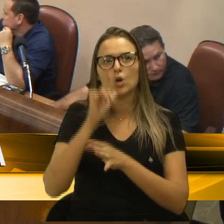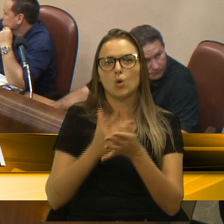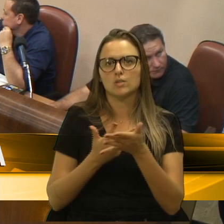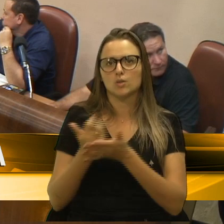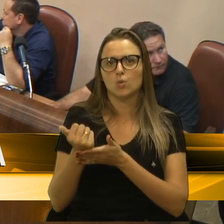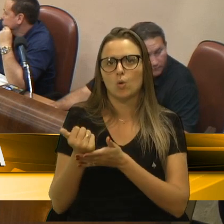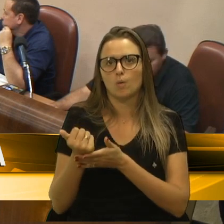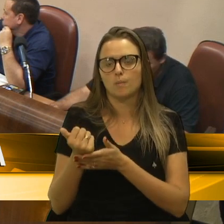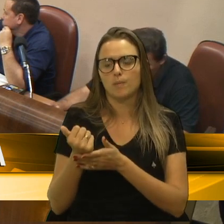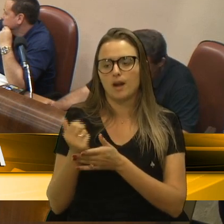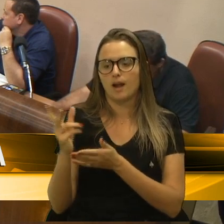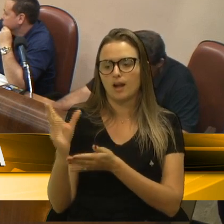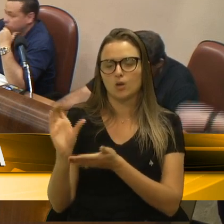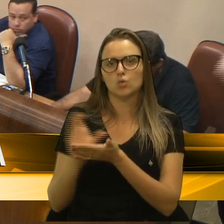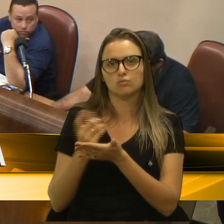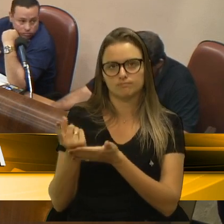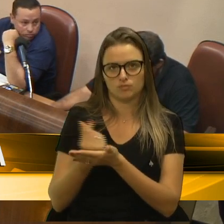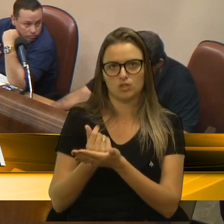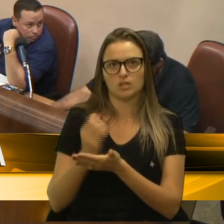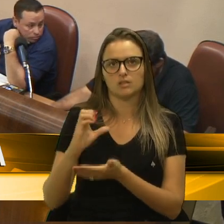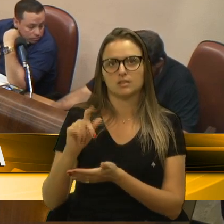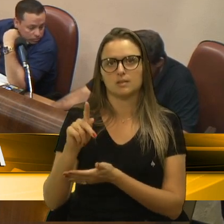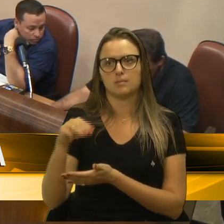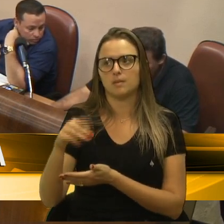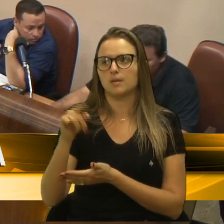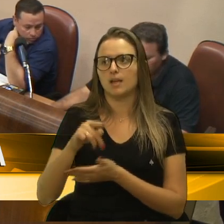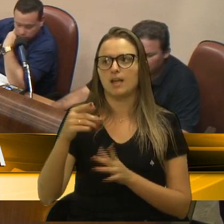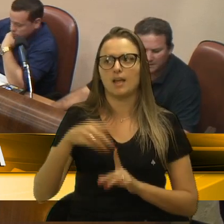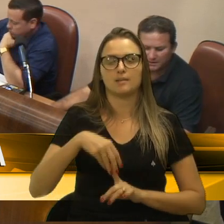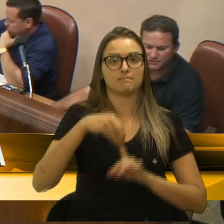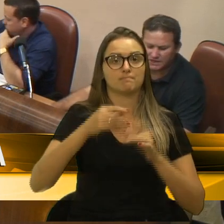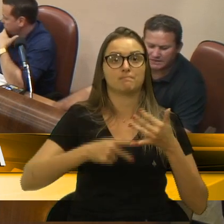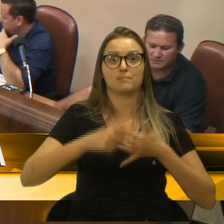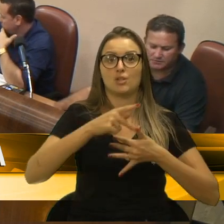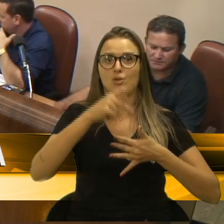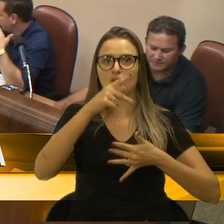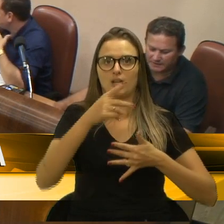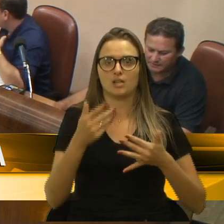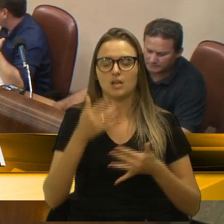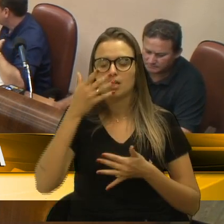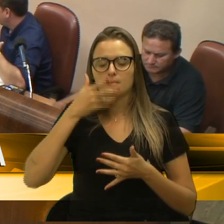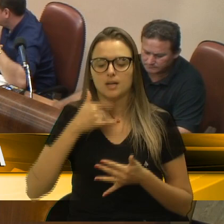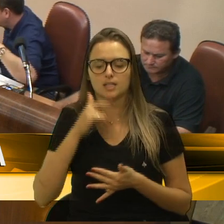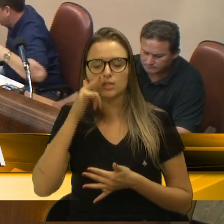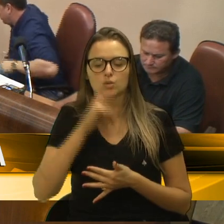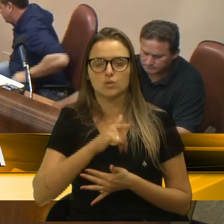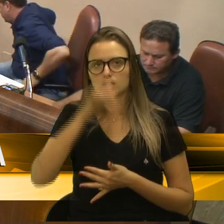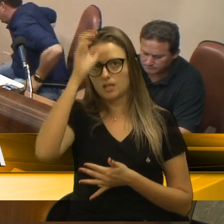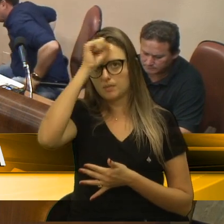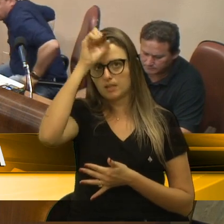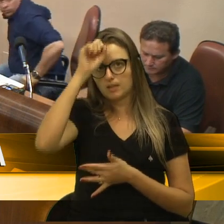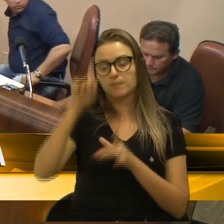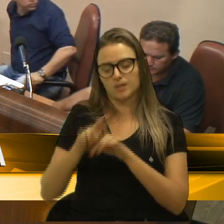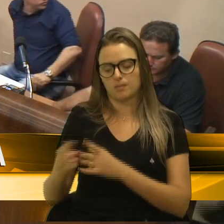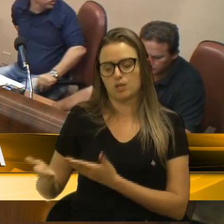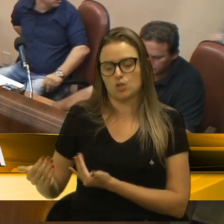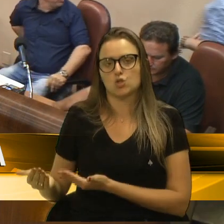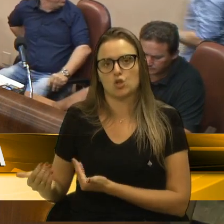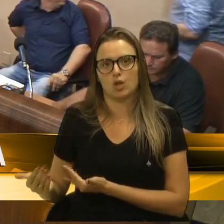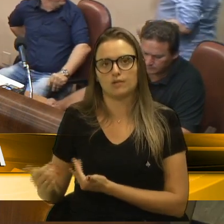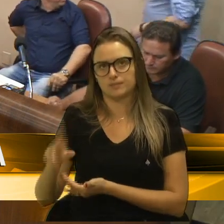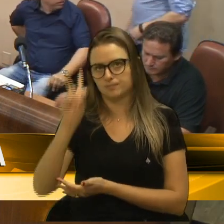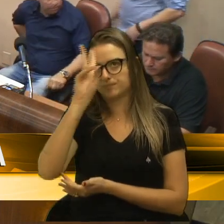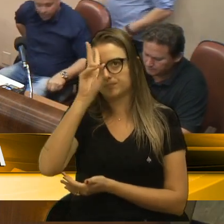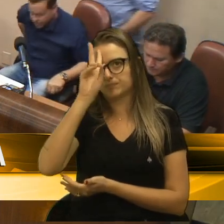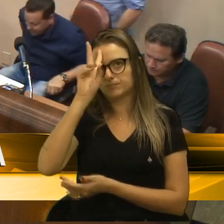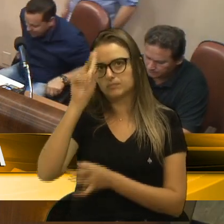mas não dá, Isso é algo prioritário. Para a criança poder aprender, nem de criança, porque é adolescente, escola de ensino médio, a